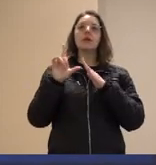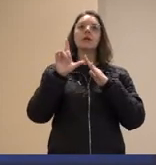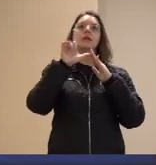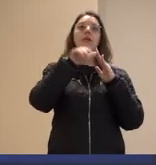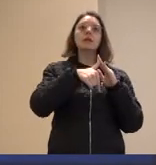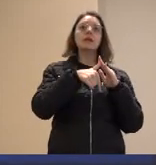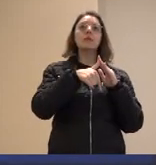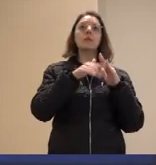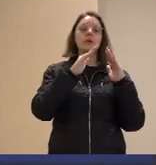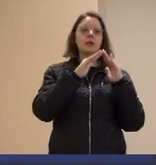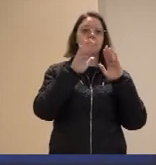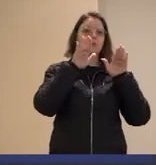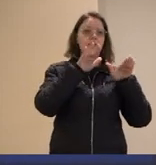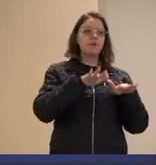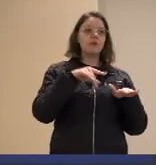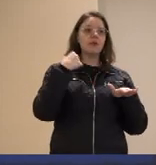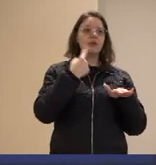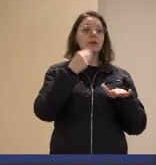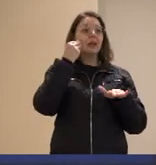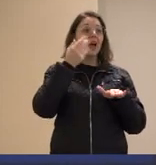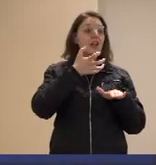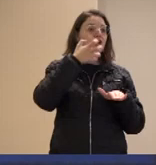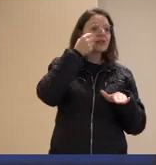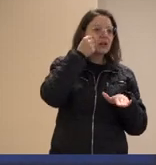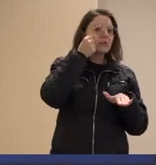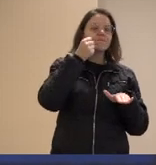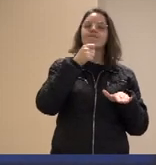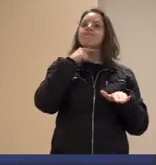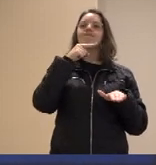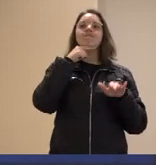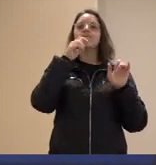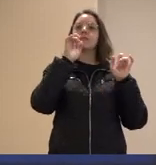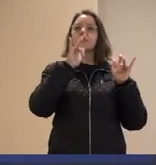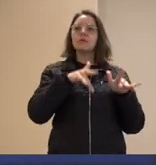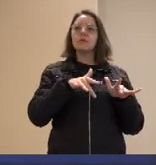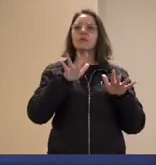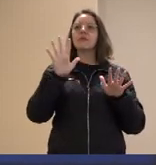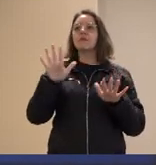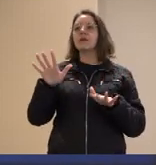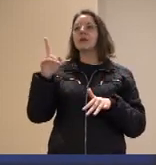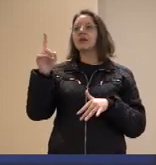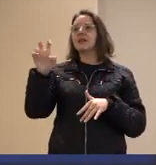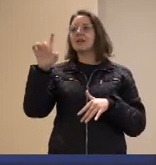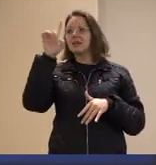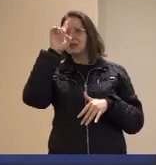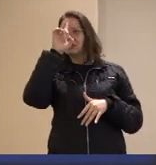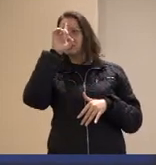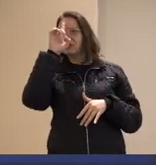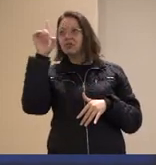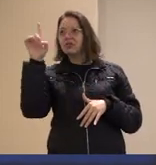abrigo e tivemos uma tentativa de adoção, que não deu certo. Fiquei dias e dias mal por